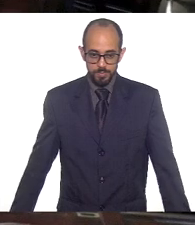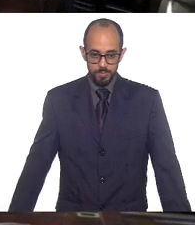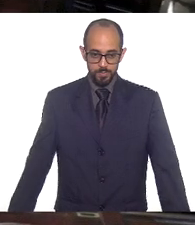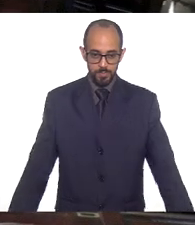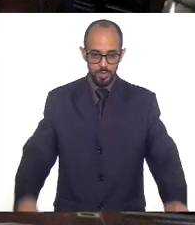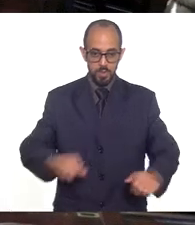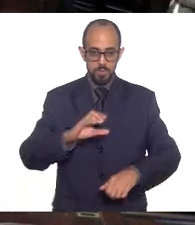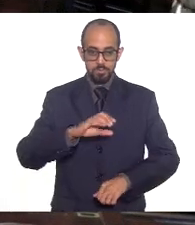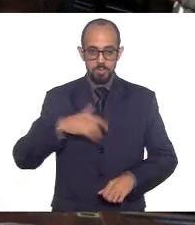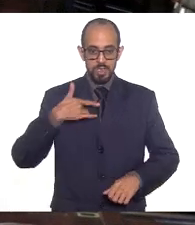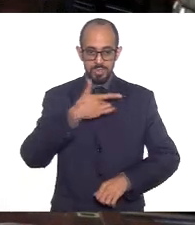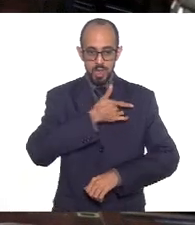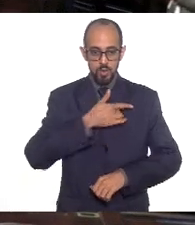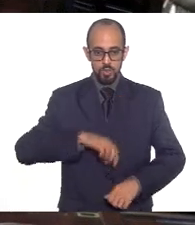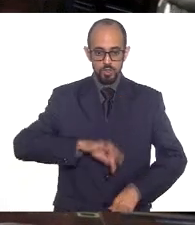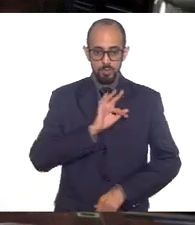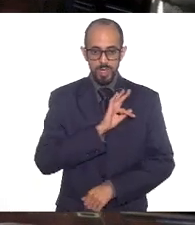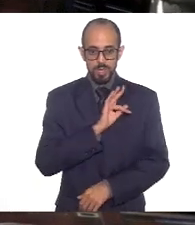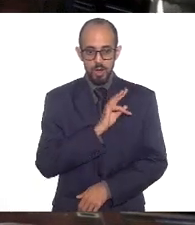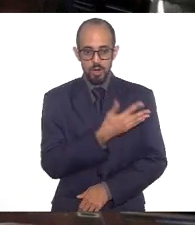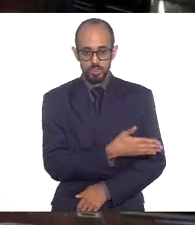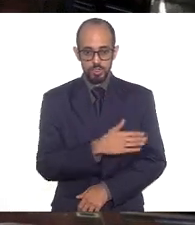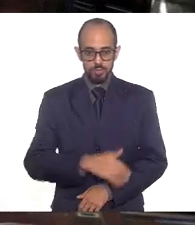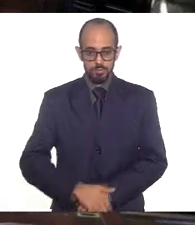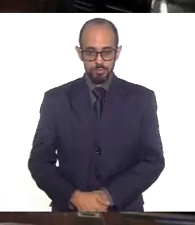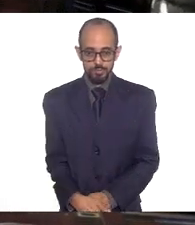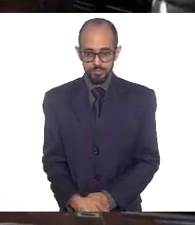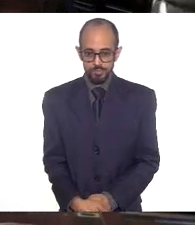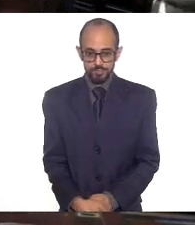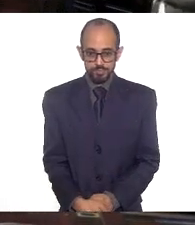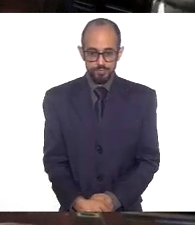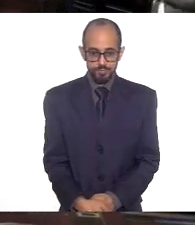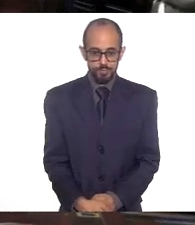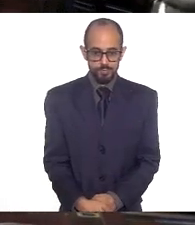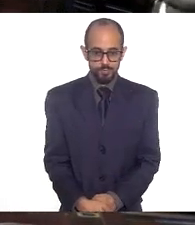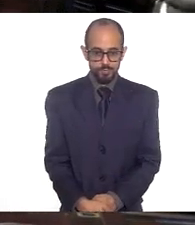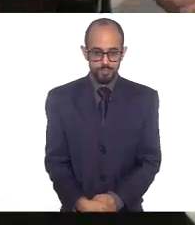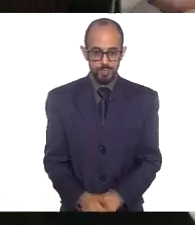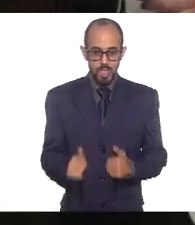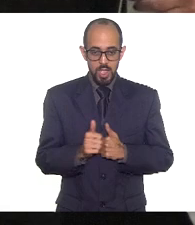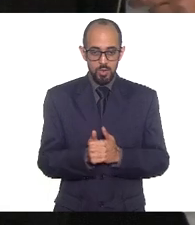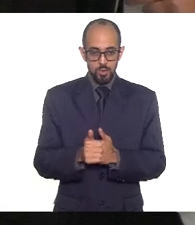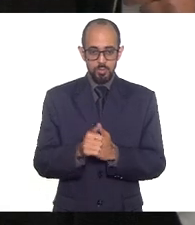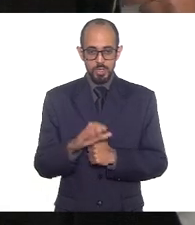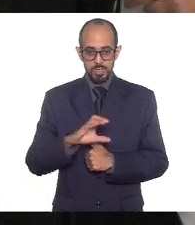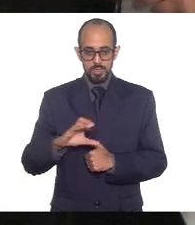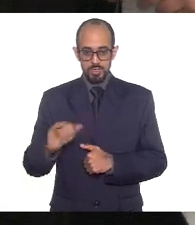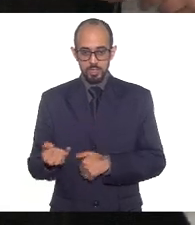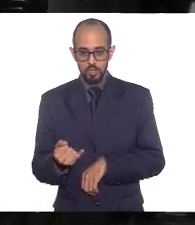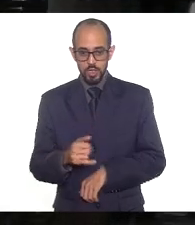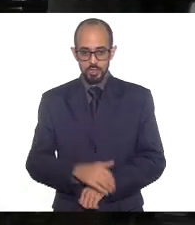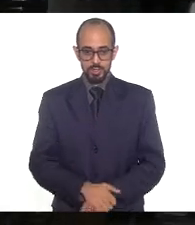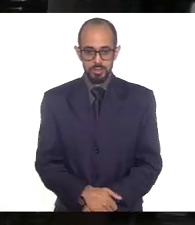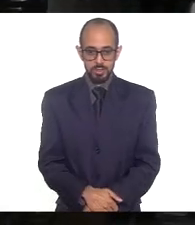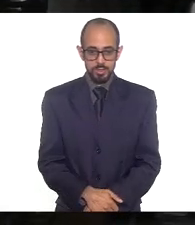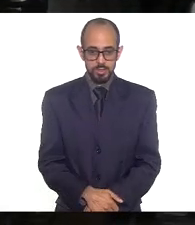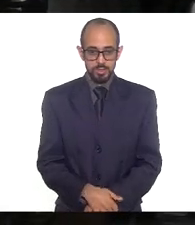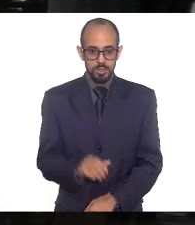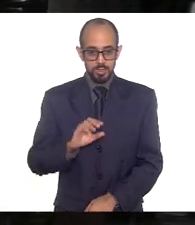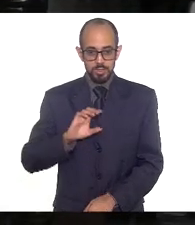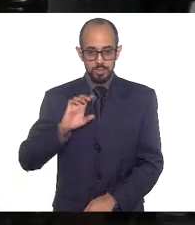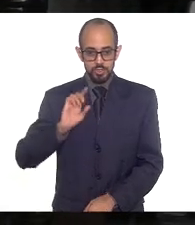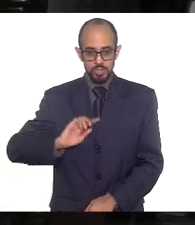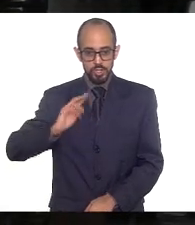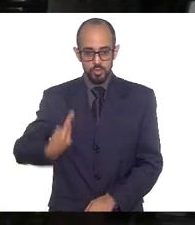e pela comissão de saúde deputada Martha Rocha E aí eu acompanho o parecer da ccj e direitos